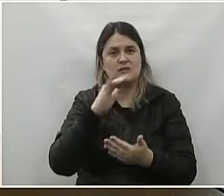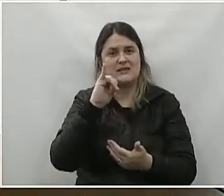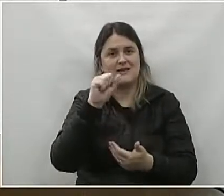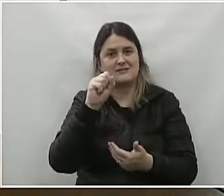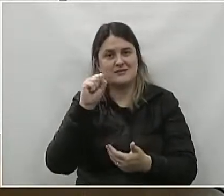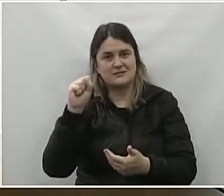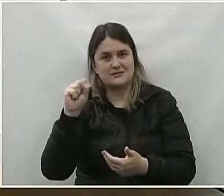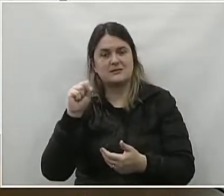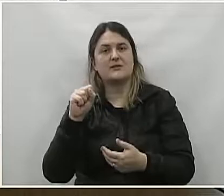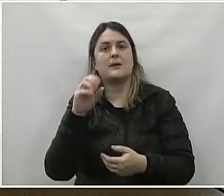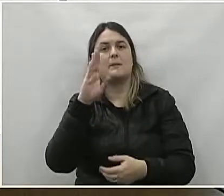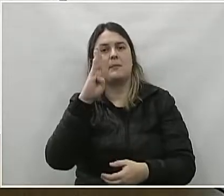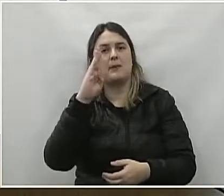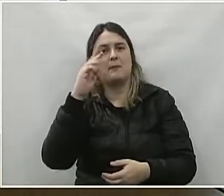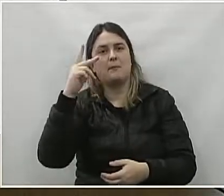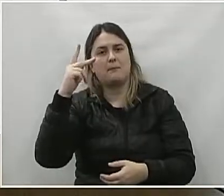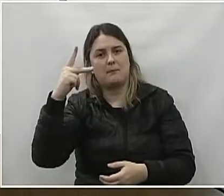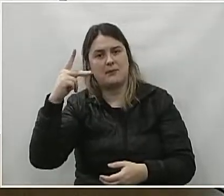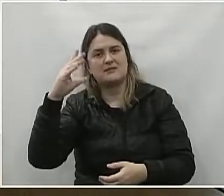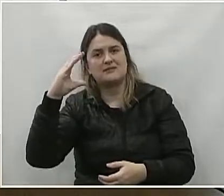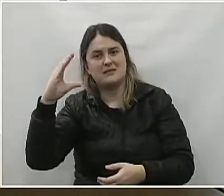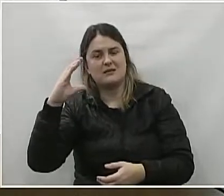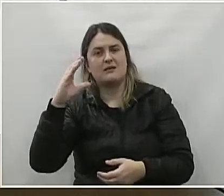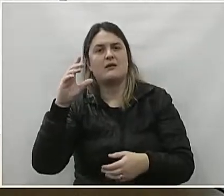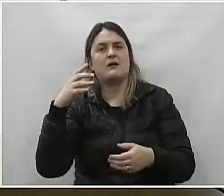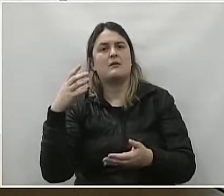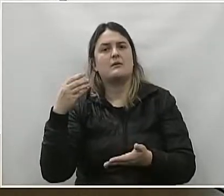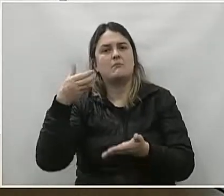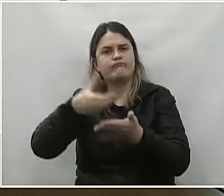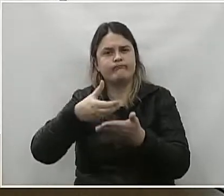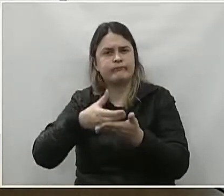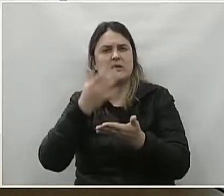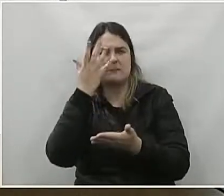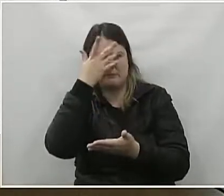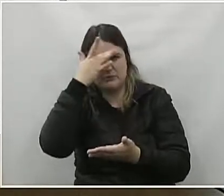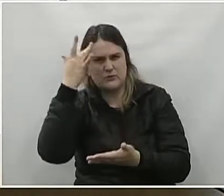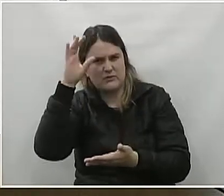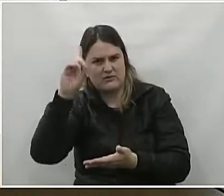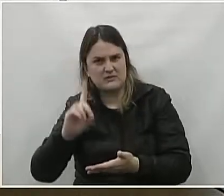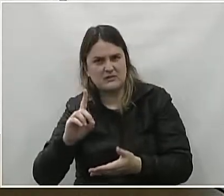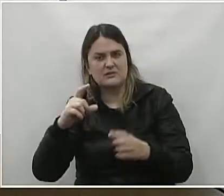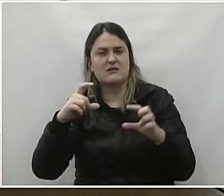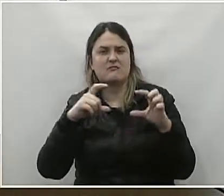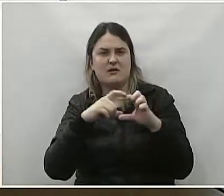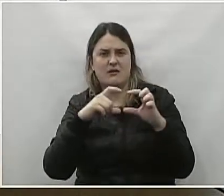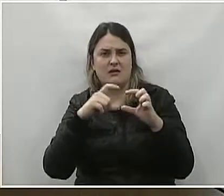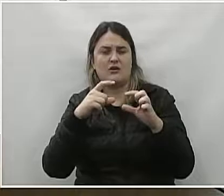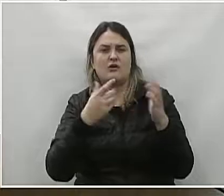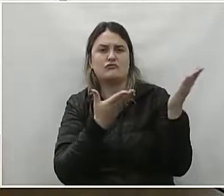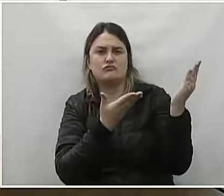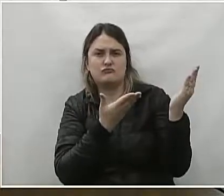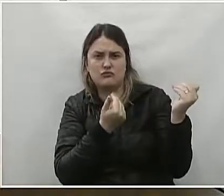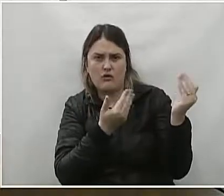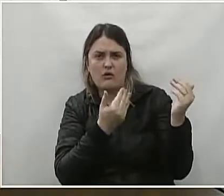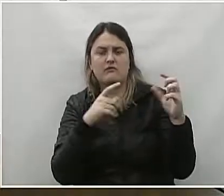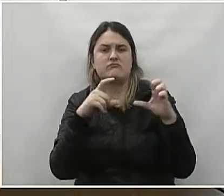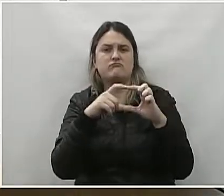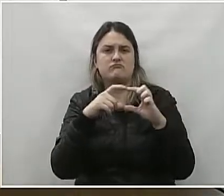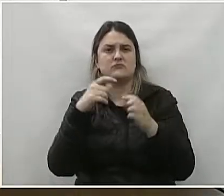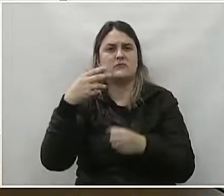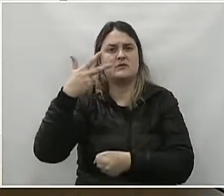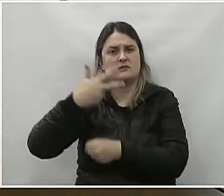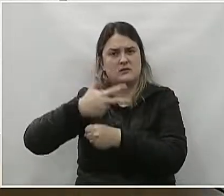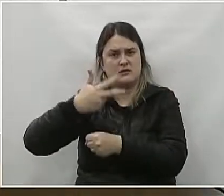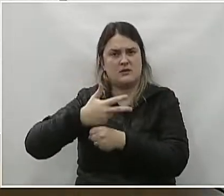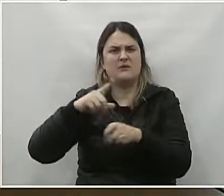ISS, o BPC, Benefício de Prestação Continuada, carteira de idoso, o ID Jovem, a isenção de documentos para os